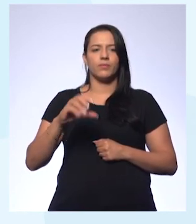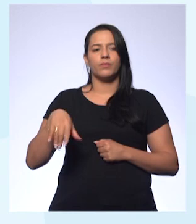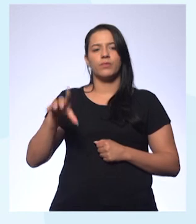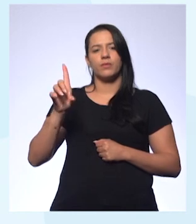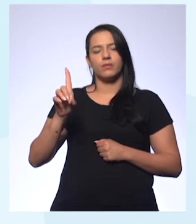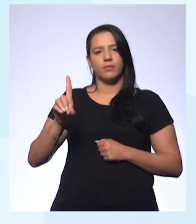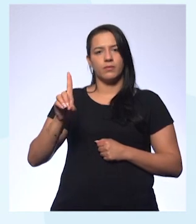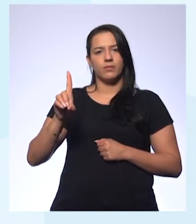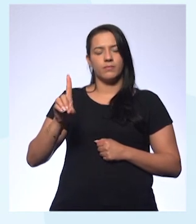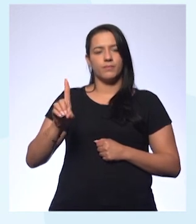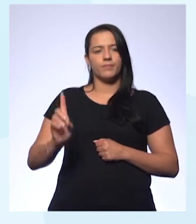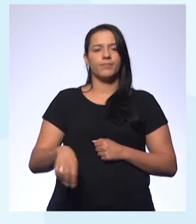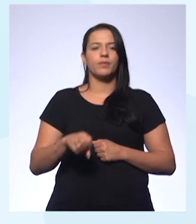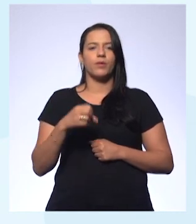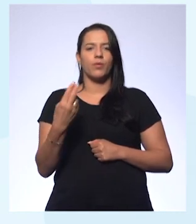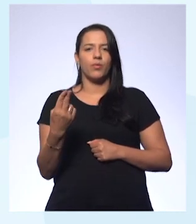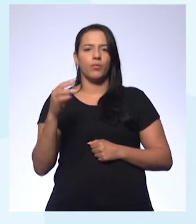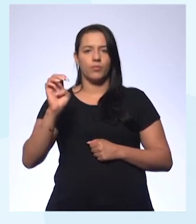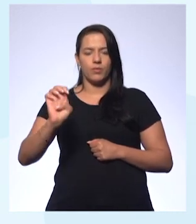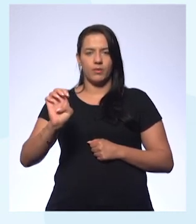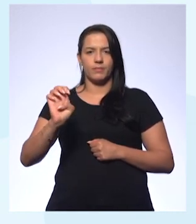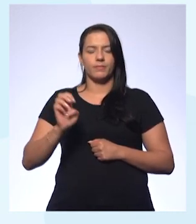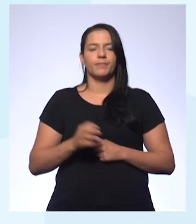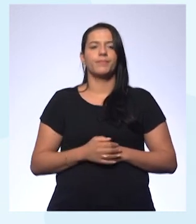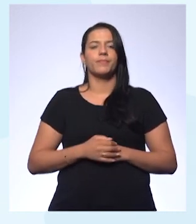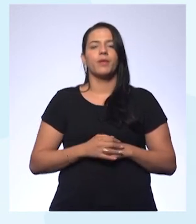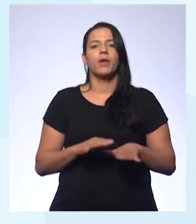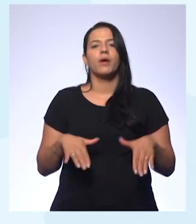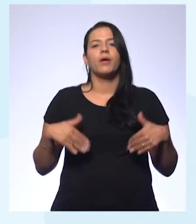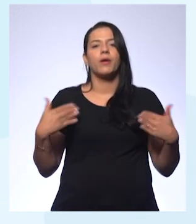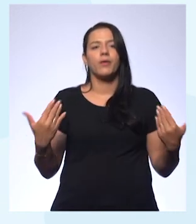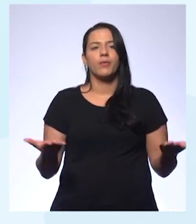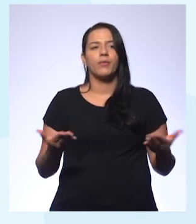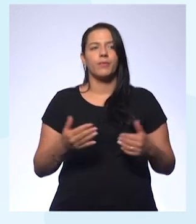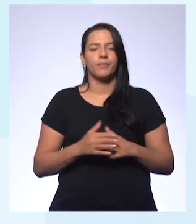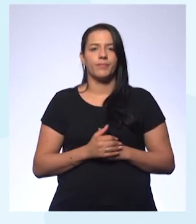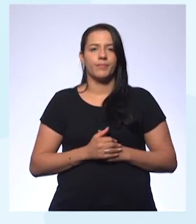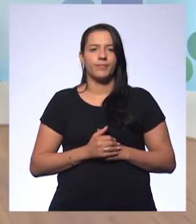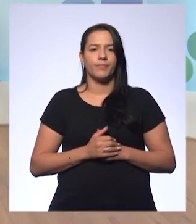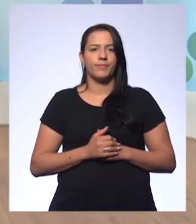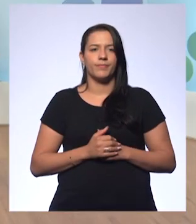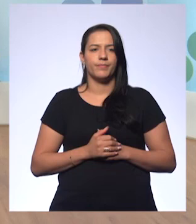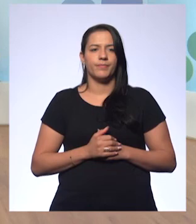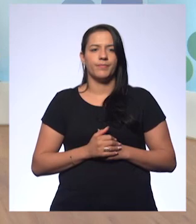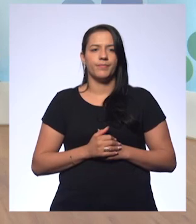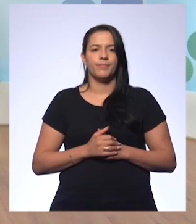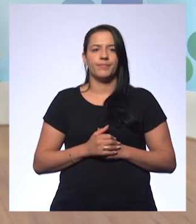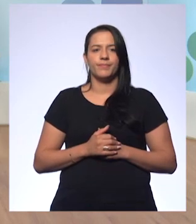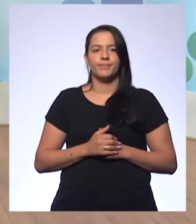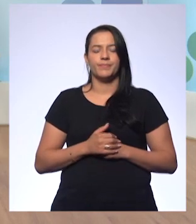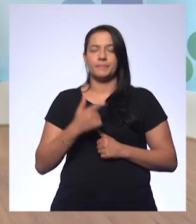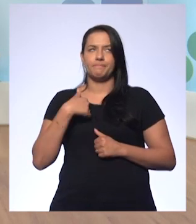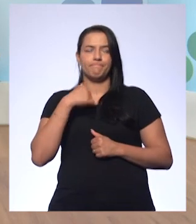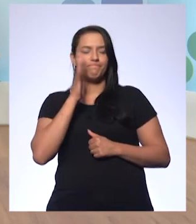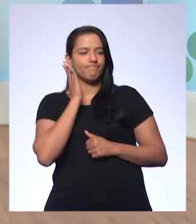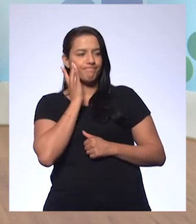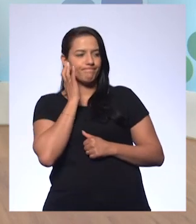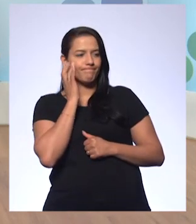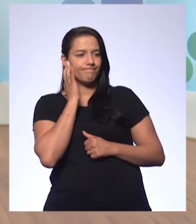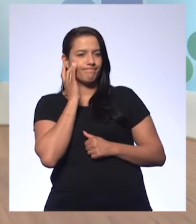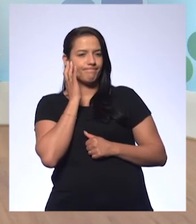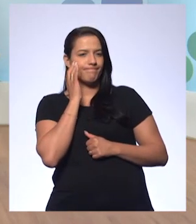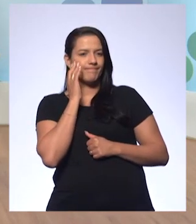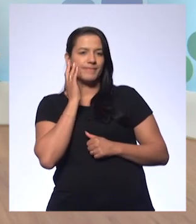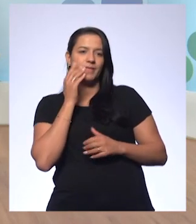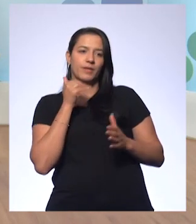liquefação, extração e filtração, evaporação ou fusão, Dani? Peraí, eu